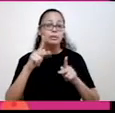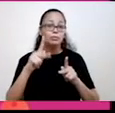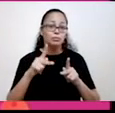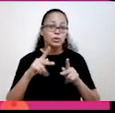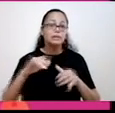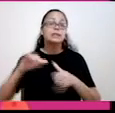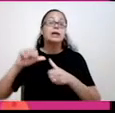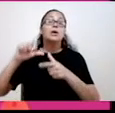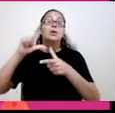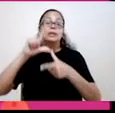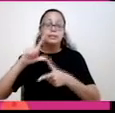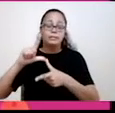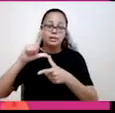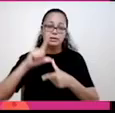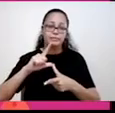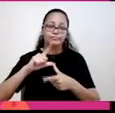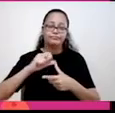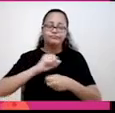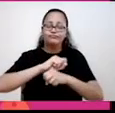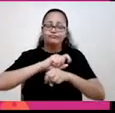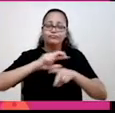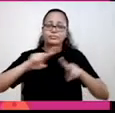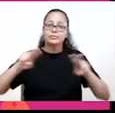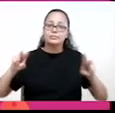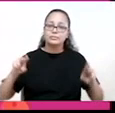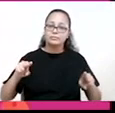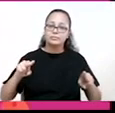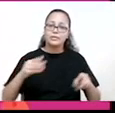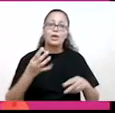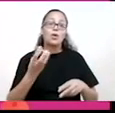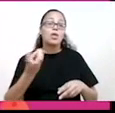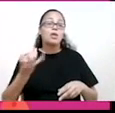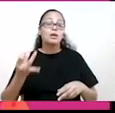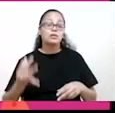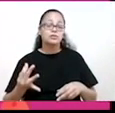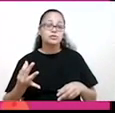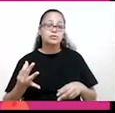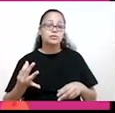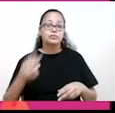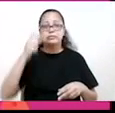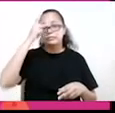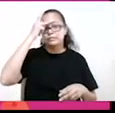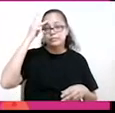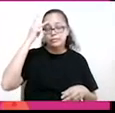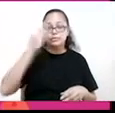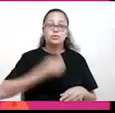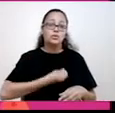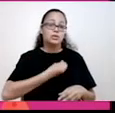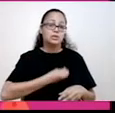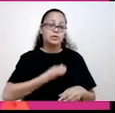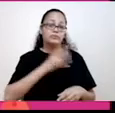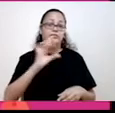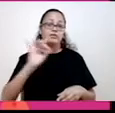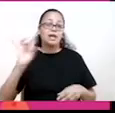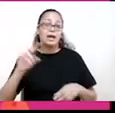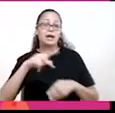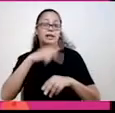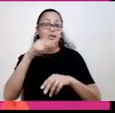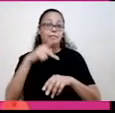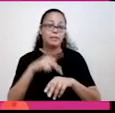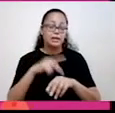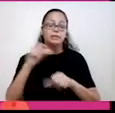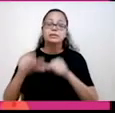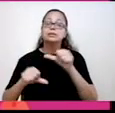muito diversificada, sobre diversos pontos de vista, quantitativo, né? A quantidade de pessoas que vivem em cada país muda, né?